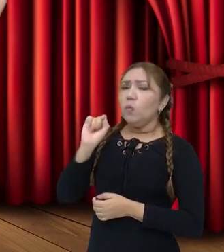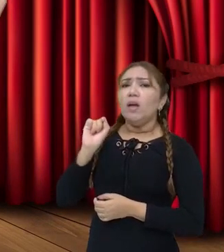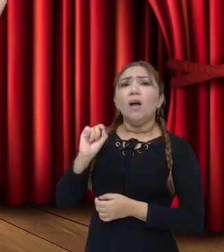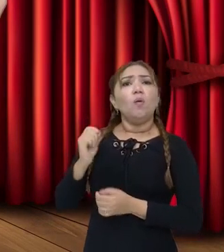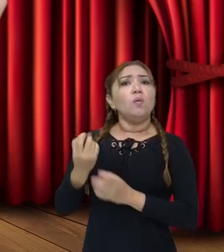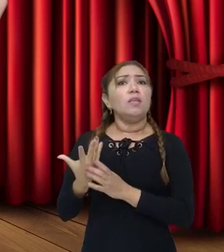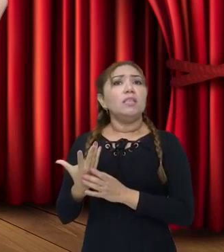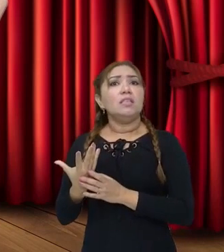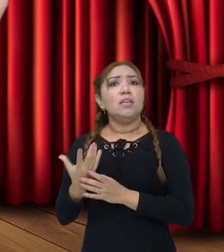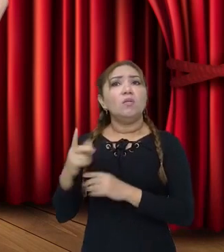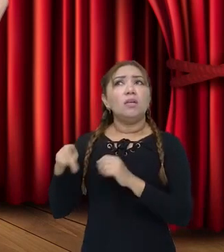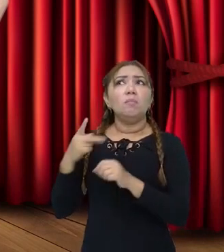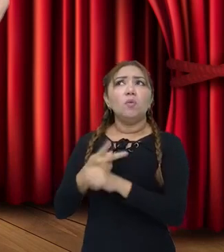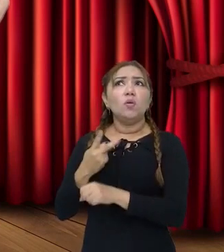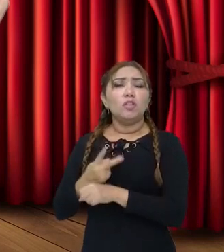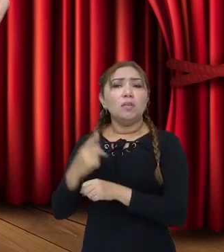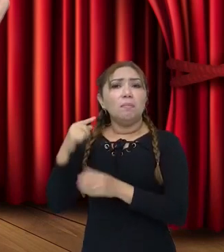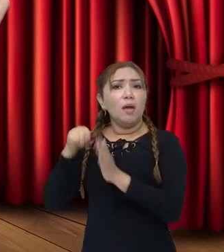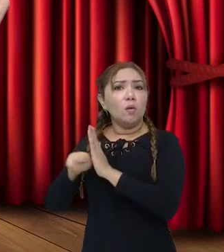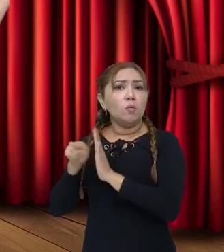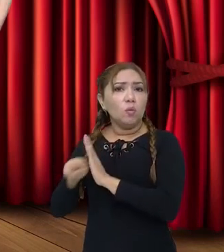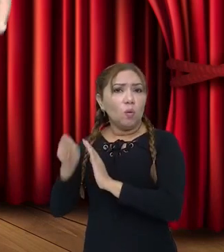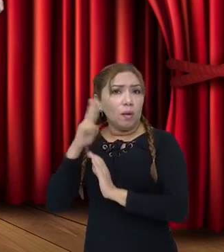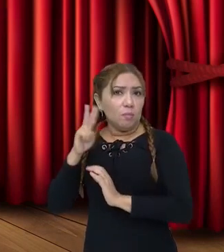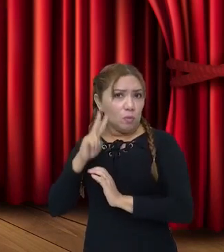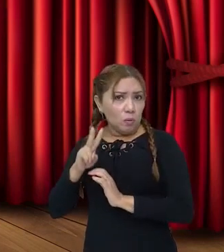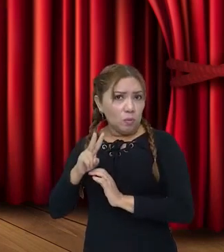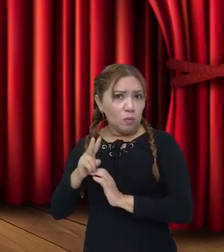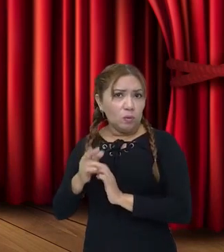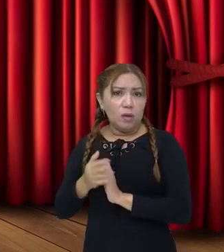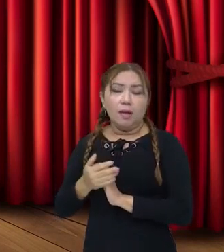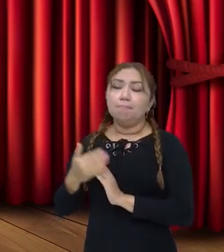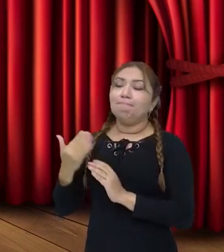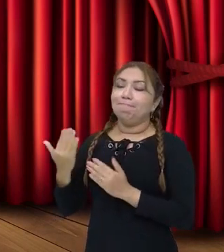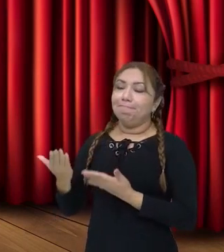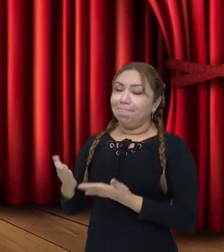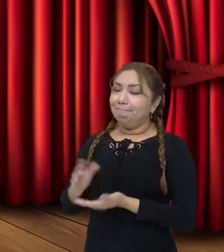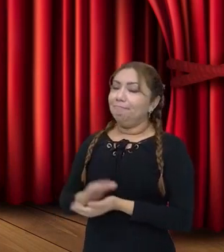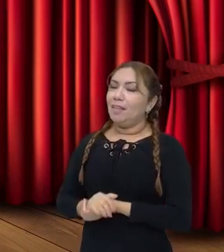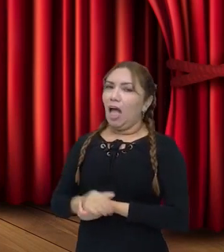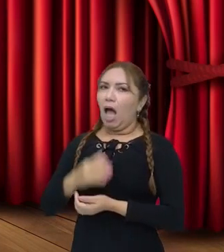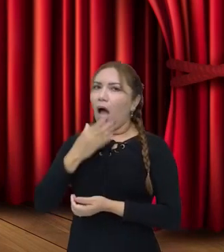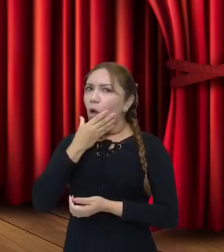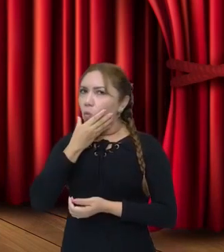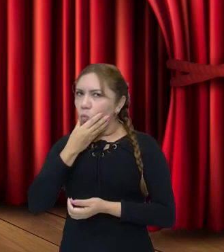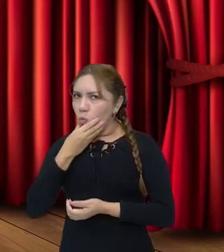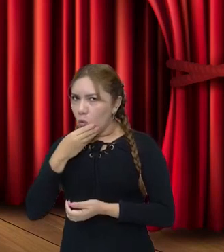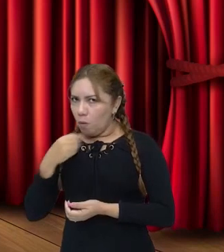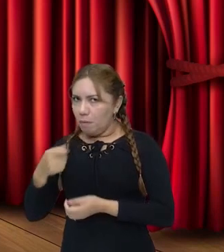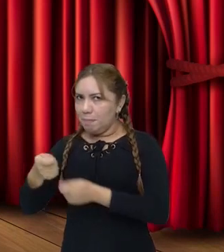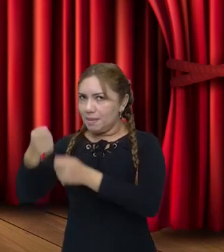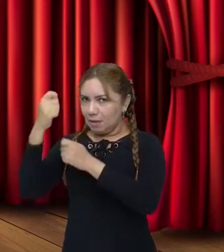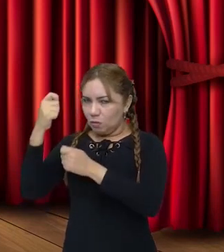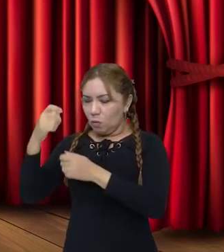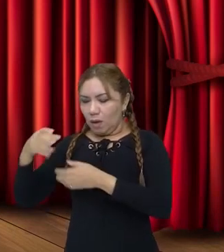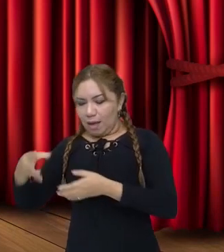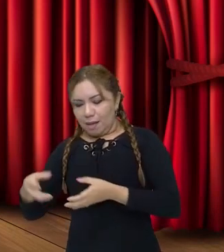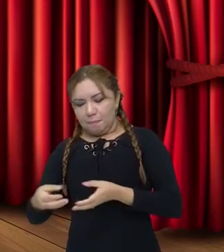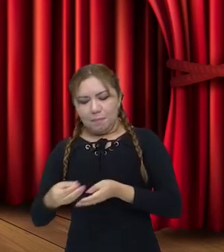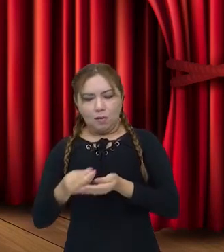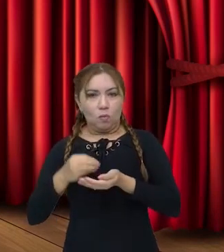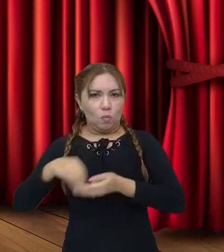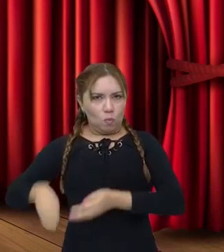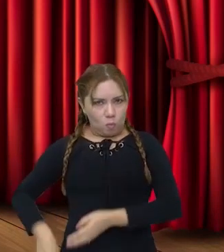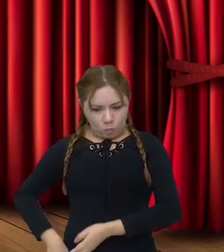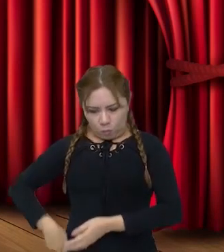que ele fez essa pergunta? Lembram? O pescador deu o anel real e disse